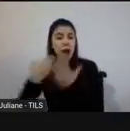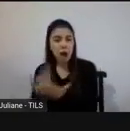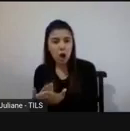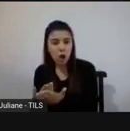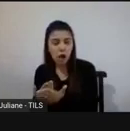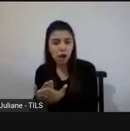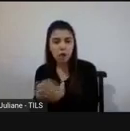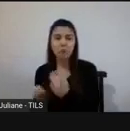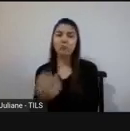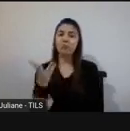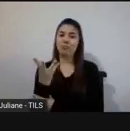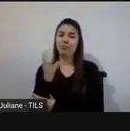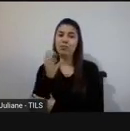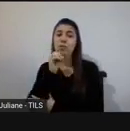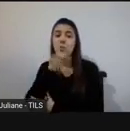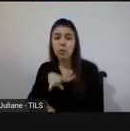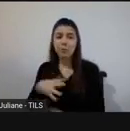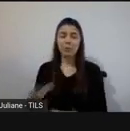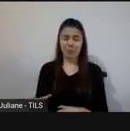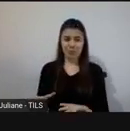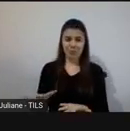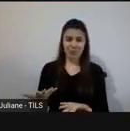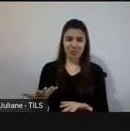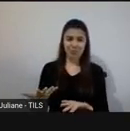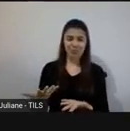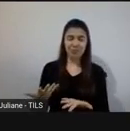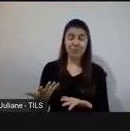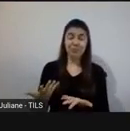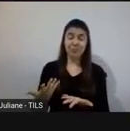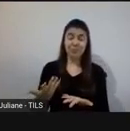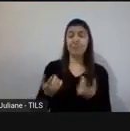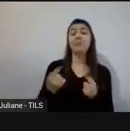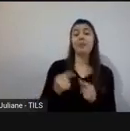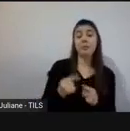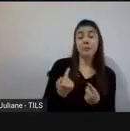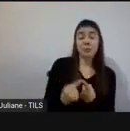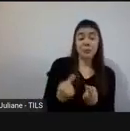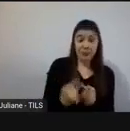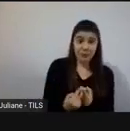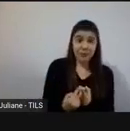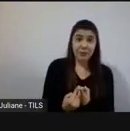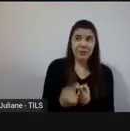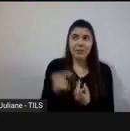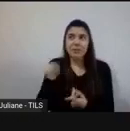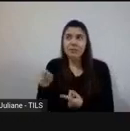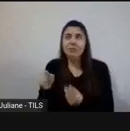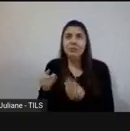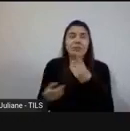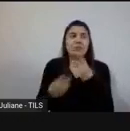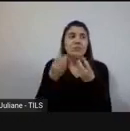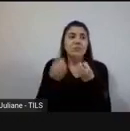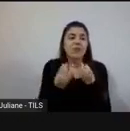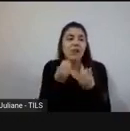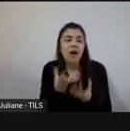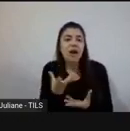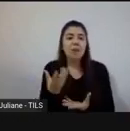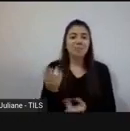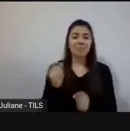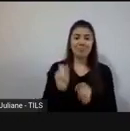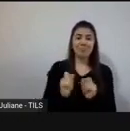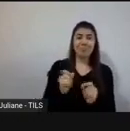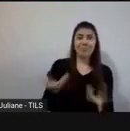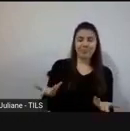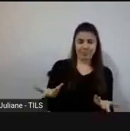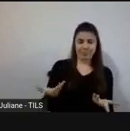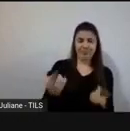têm medo, as crianças e adolescentes, né, têm medo do julgamento, de serem compreendidos como... Muitas